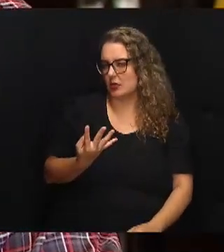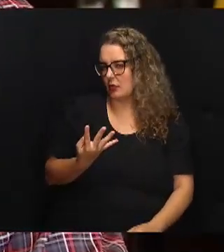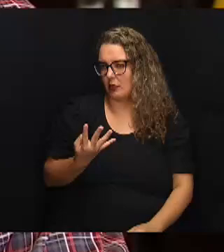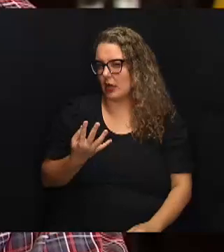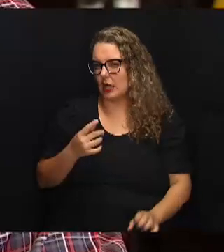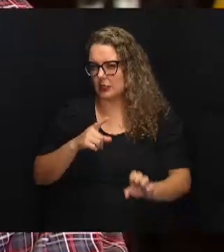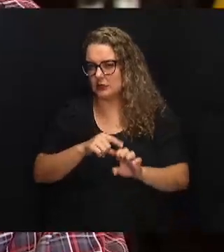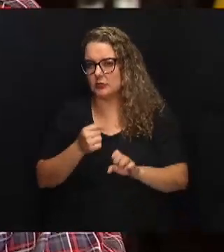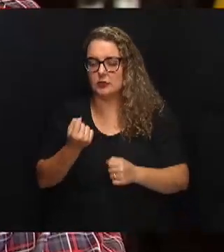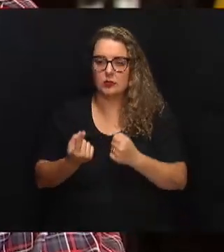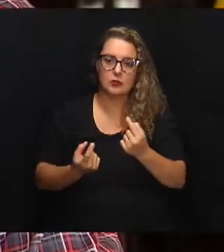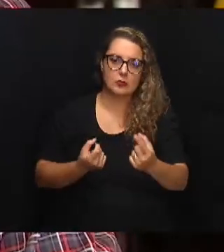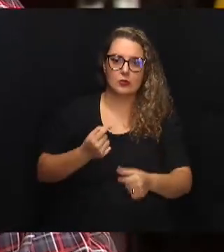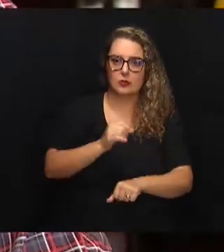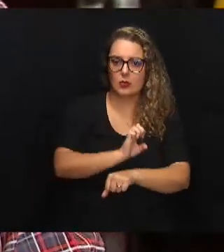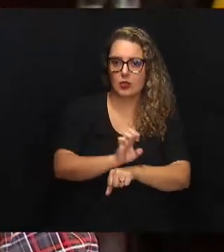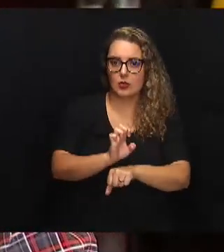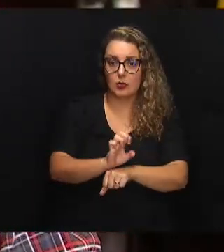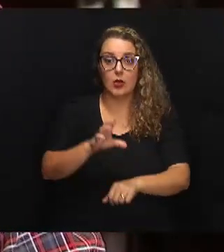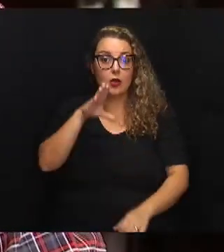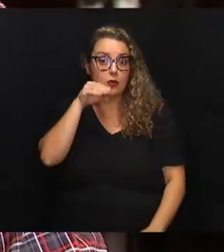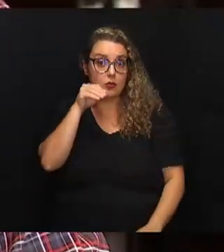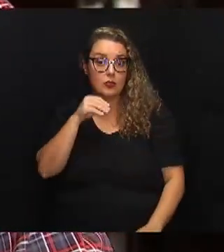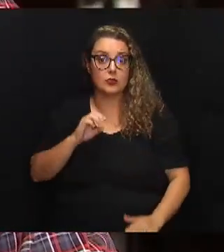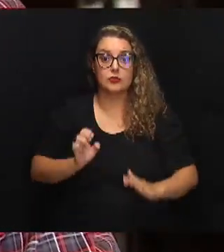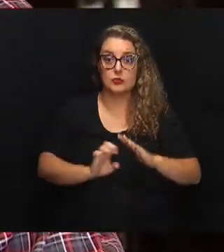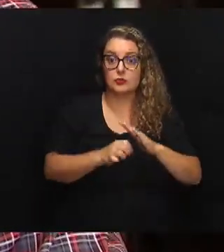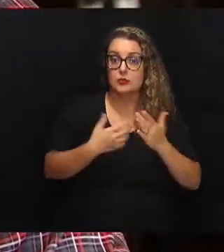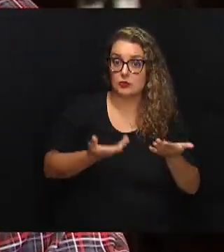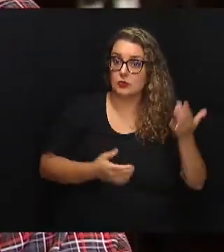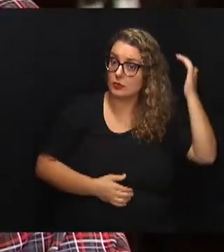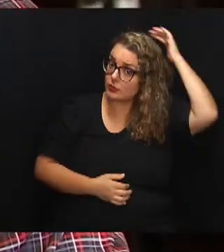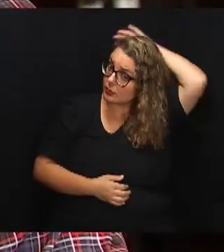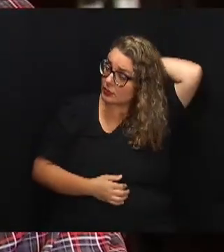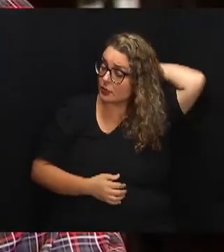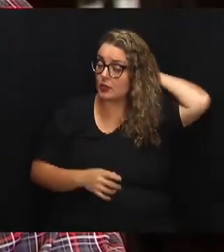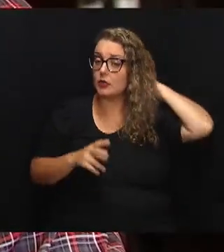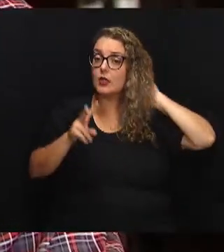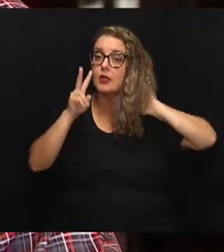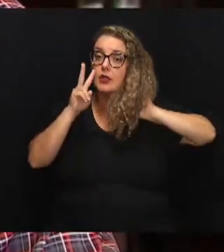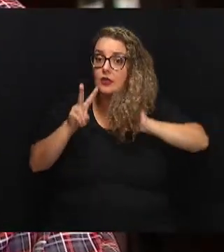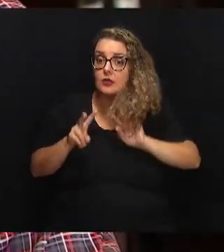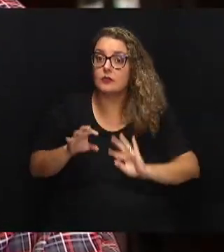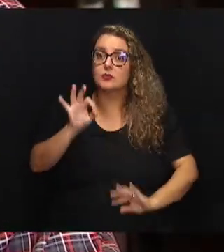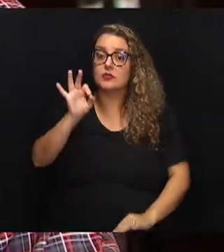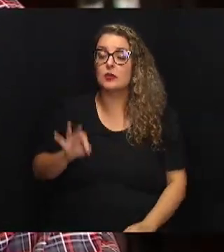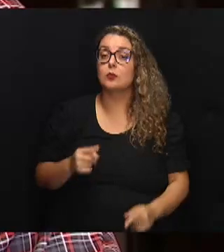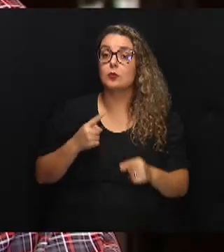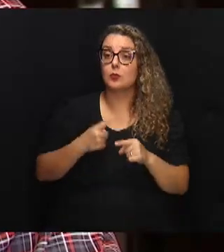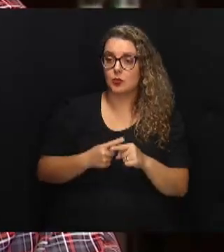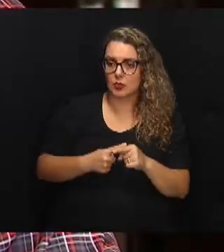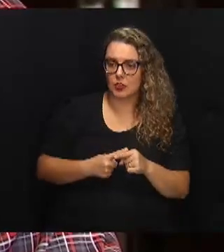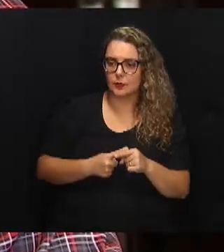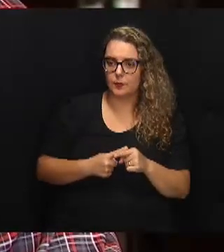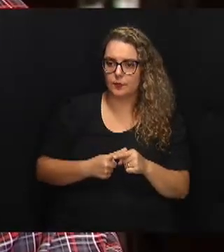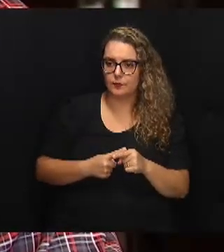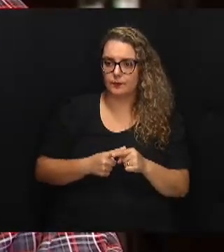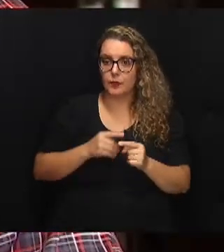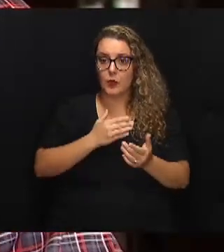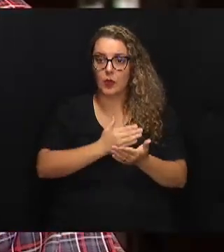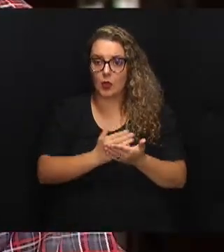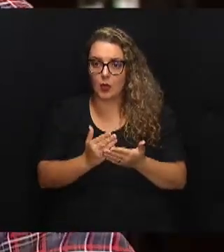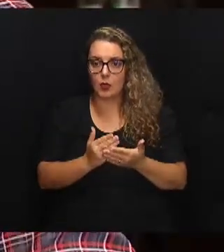com alguns estagiários e funcionários da empresa, e a gente viu que deu muito certo. Por quê? A gente começou a